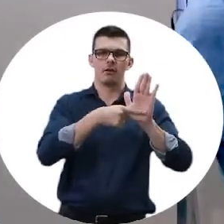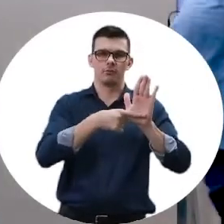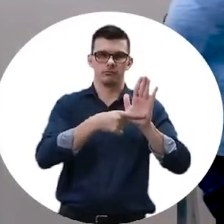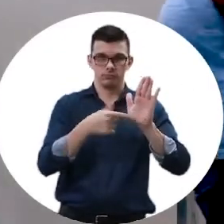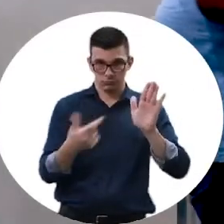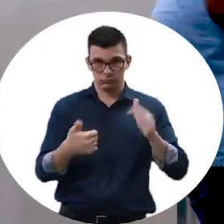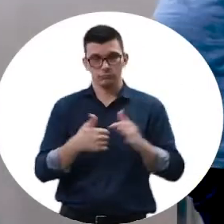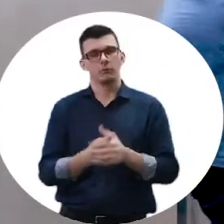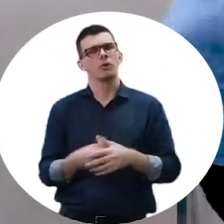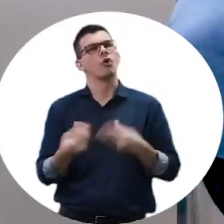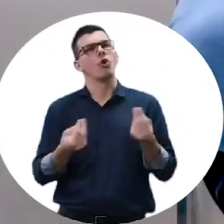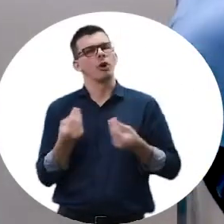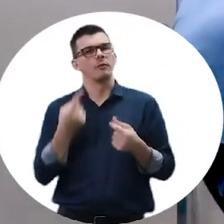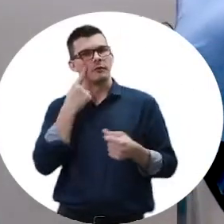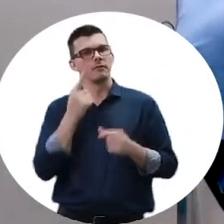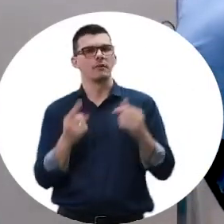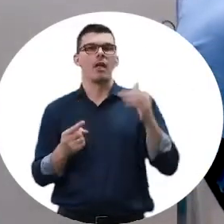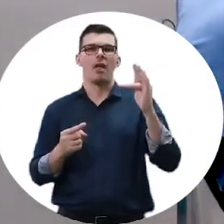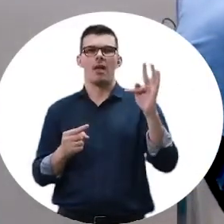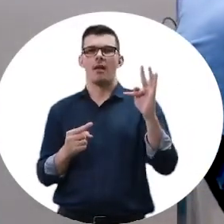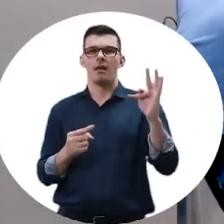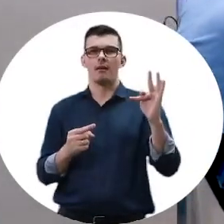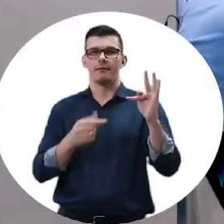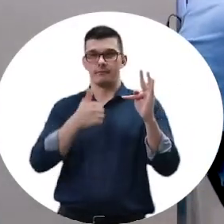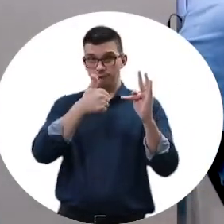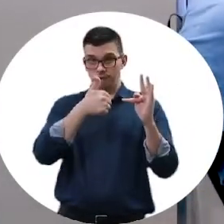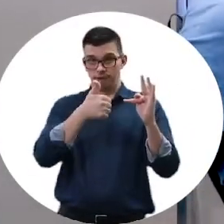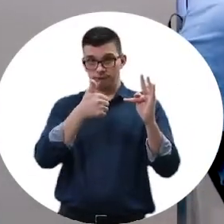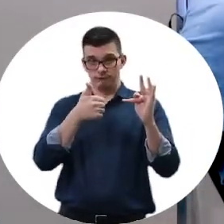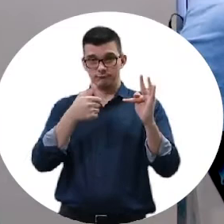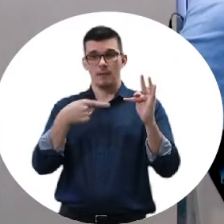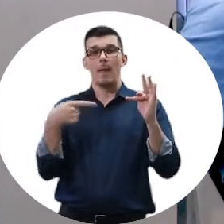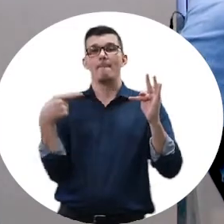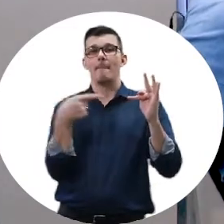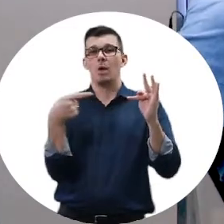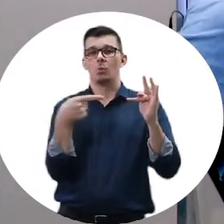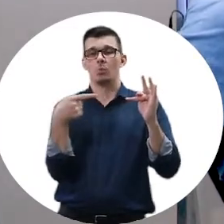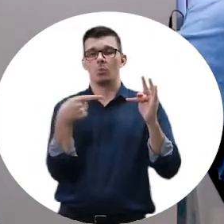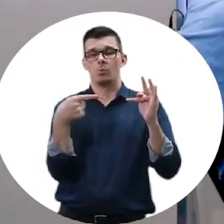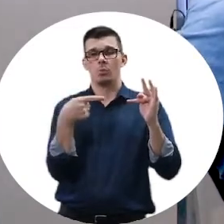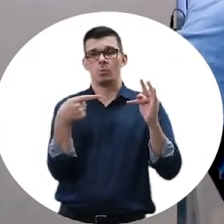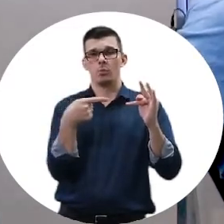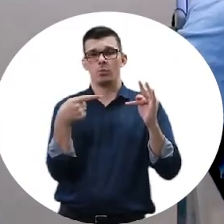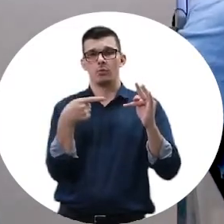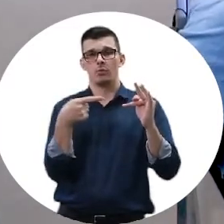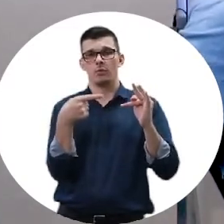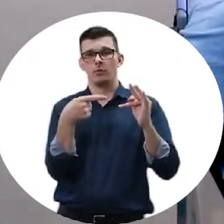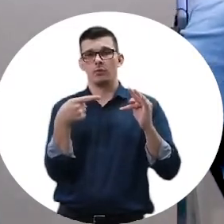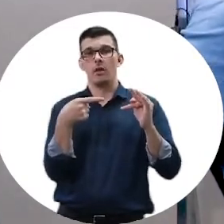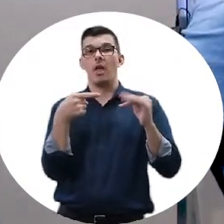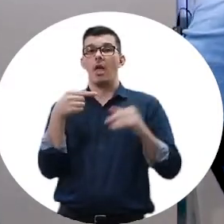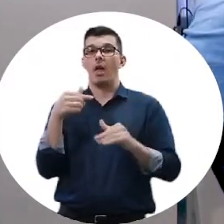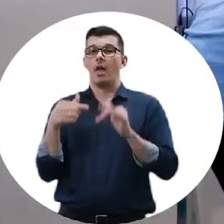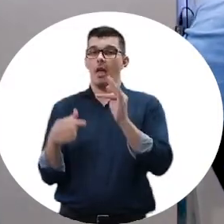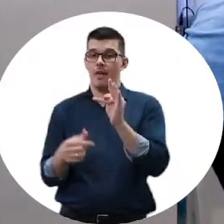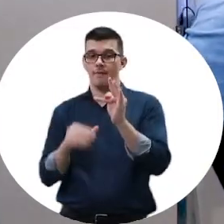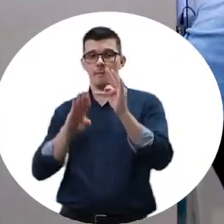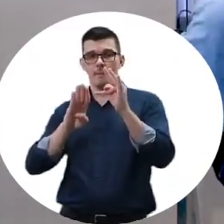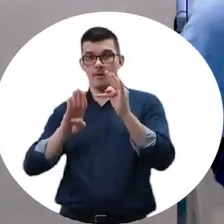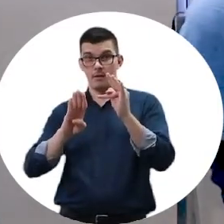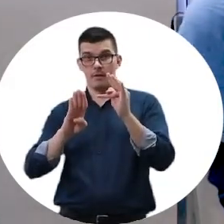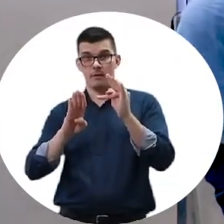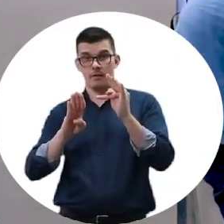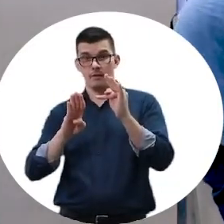positiva. Então vai ficar como? Força, F positiva, menos força que B faz em